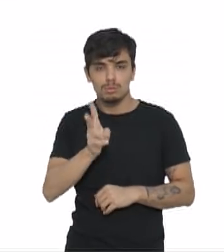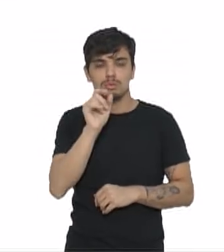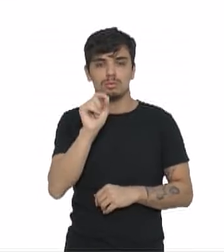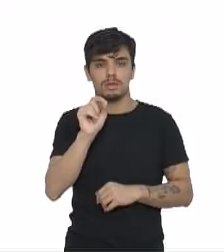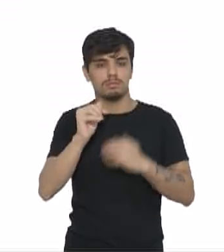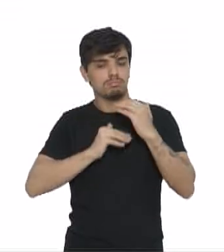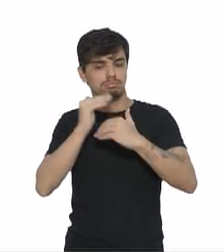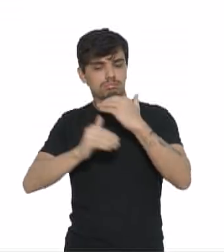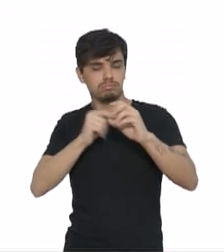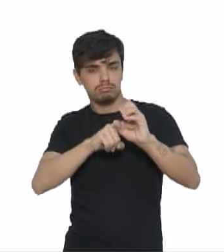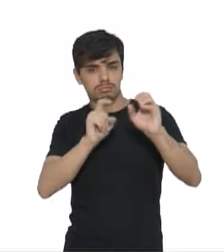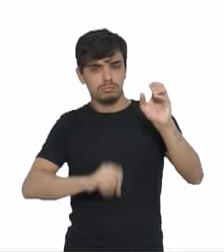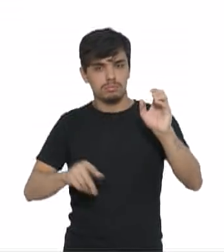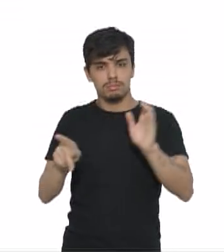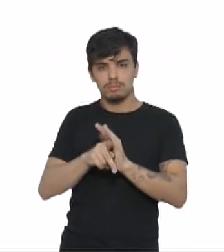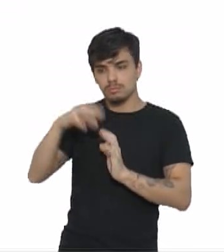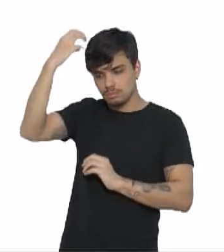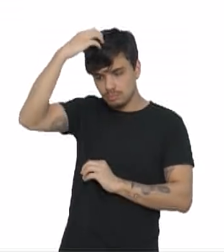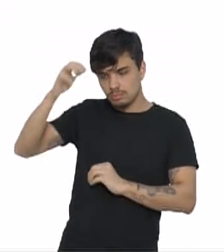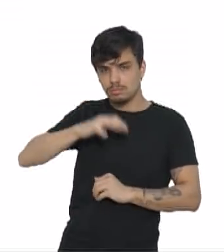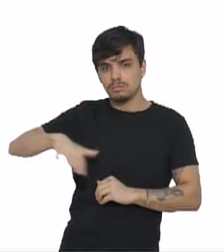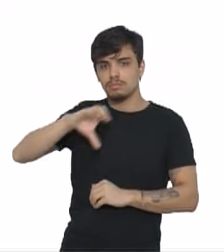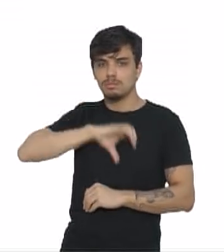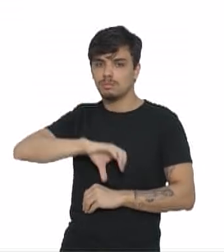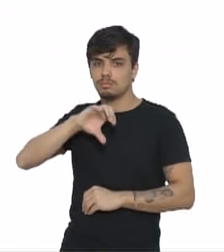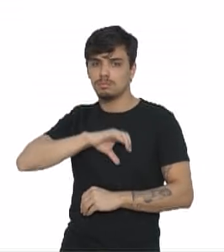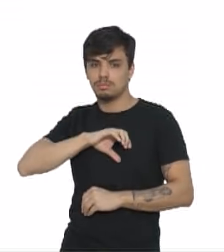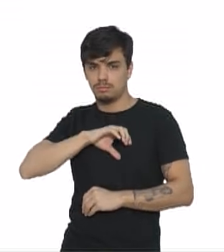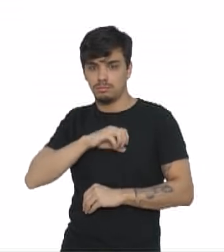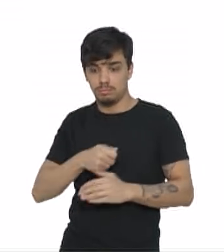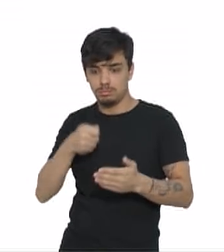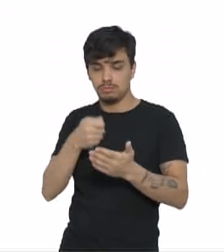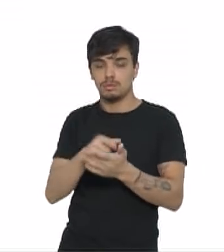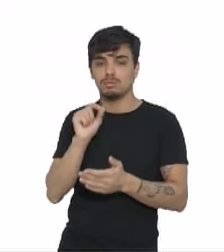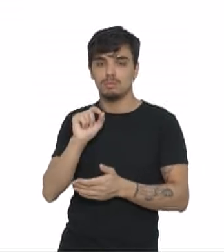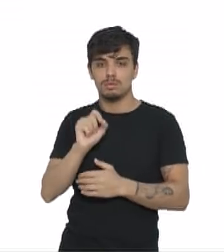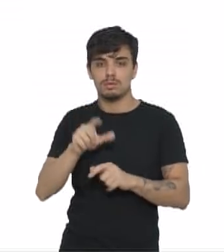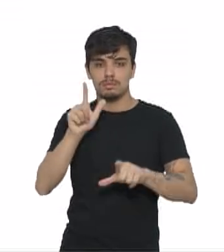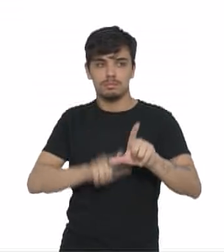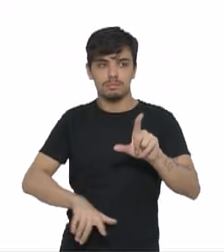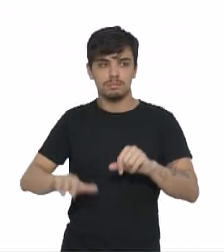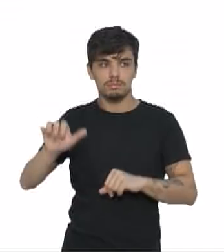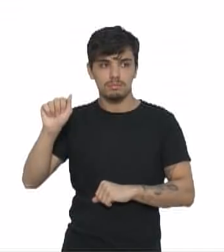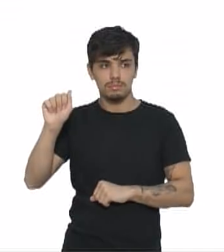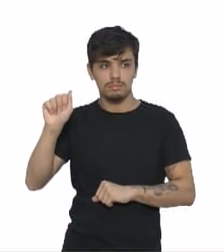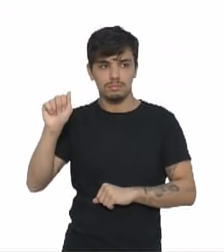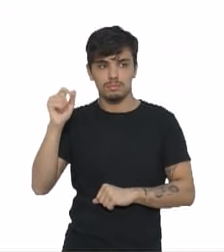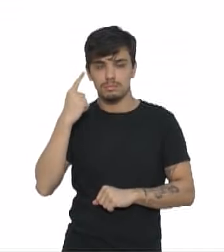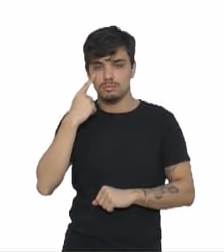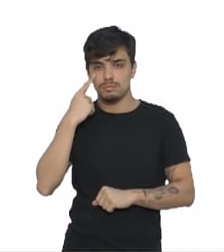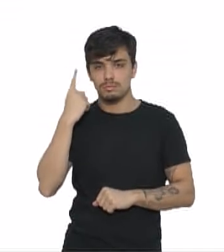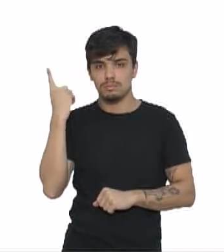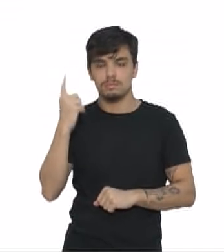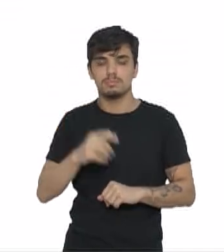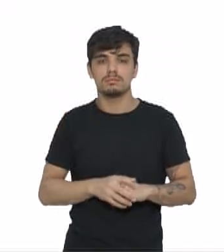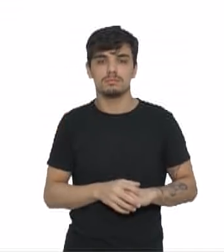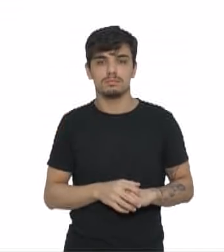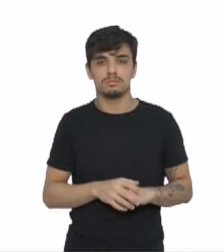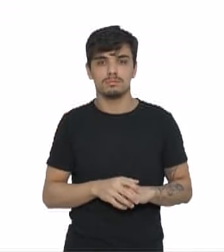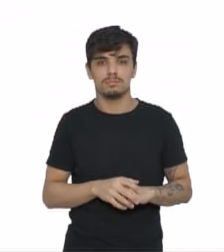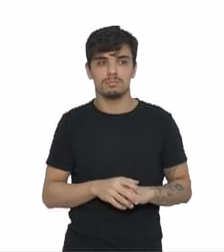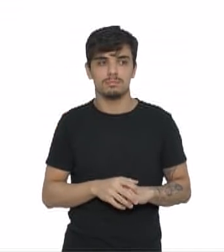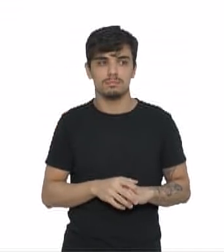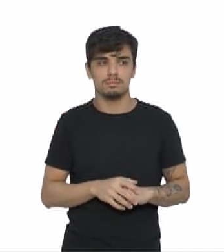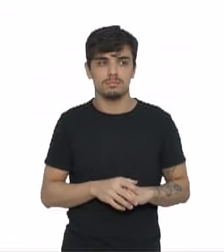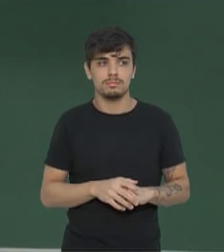o processo de independência do Reino de Portugal, que se efetivou em, letra A, em 1453, com a união entre os reis espanhóis.